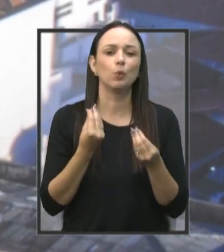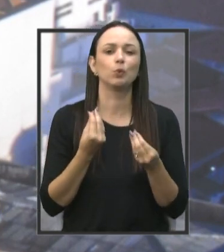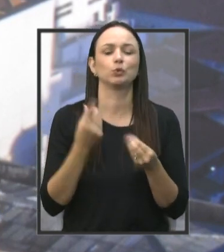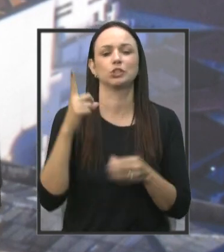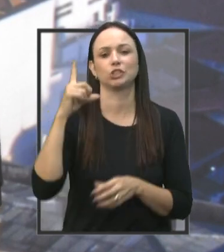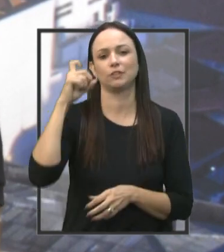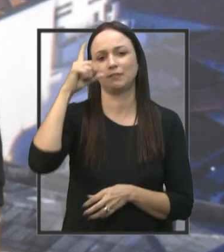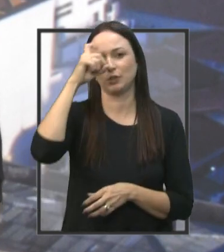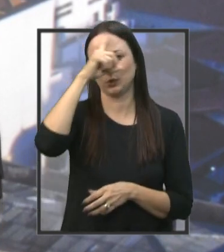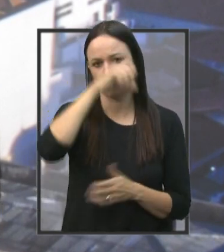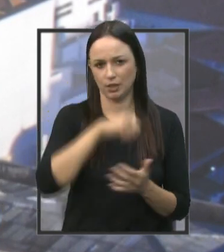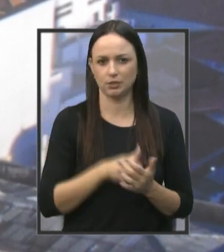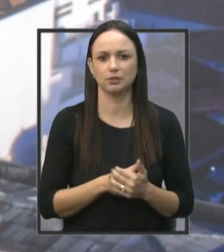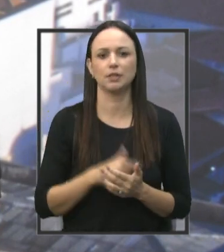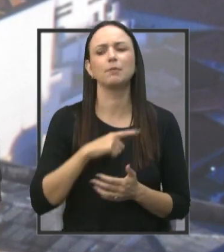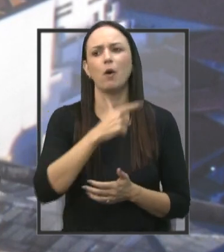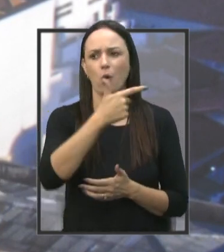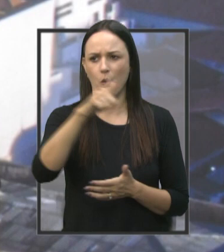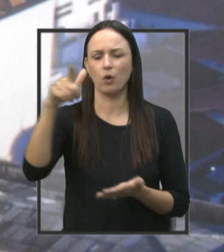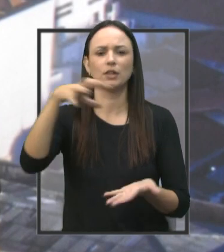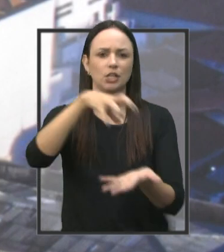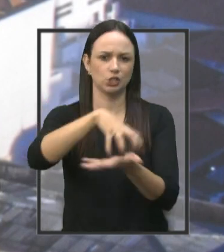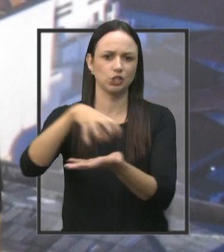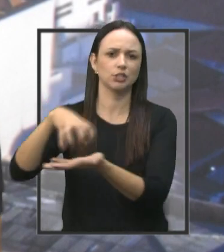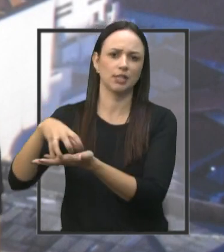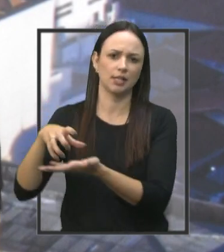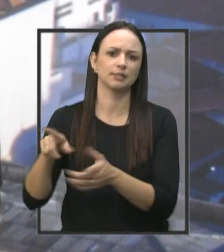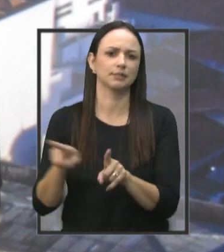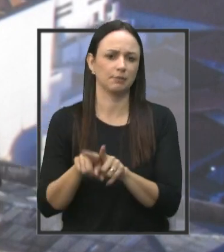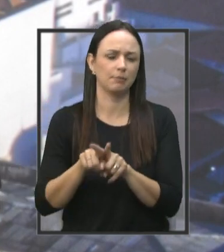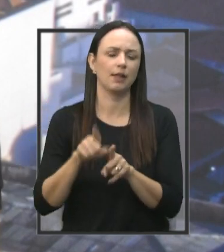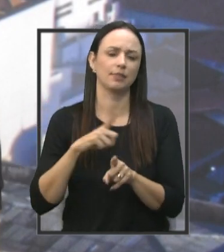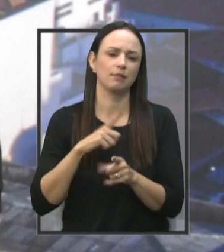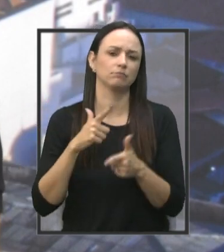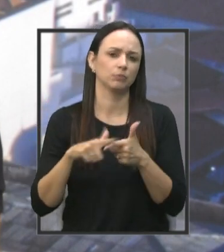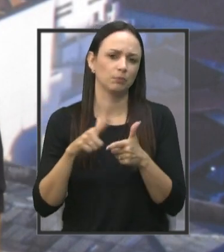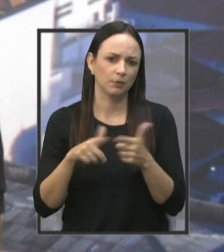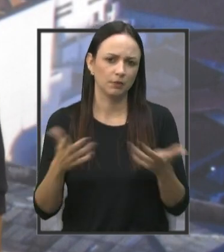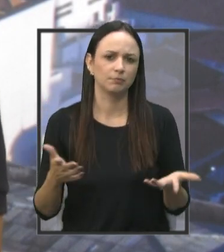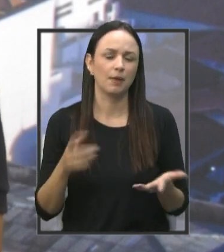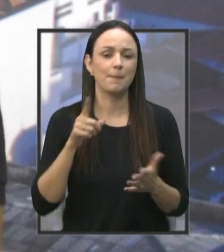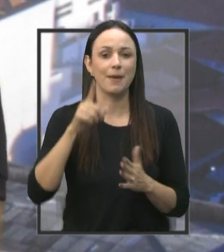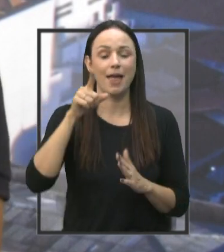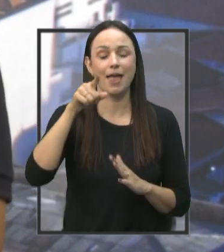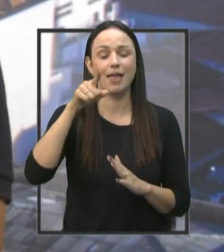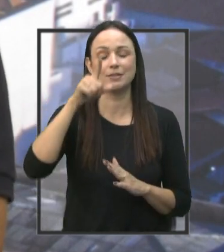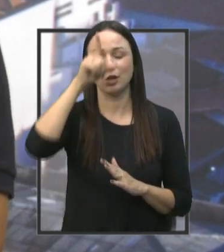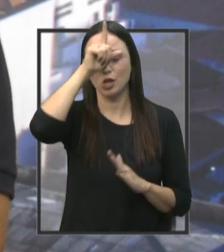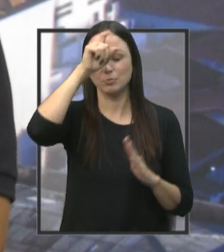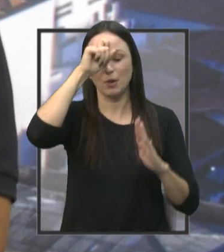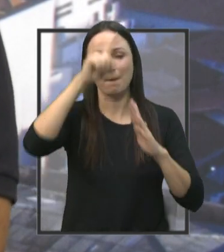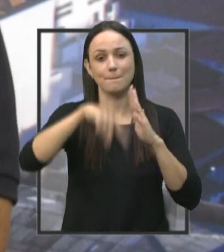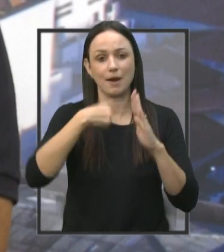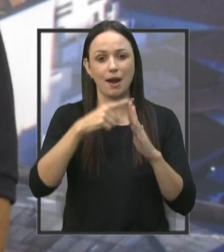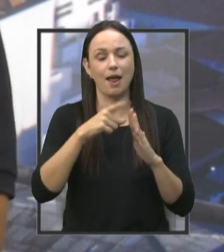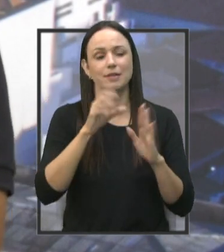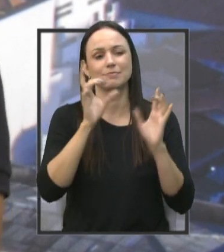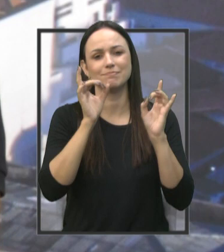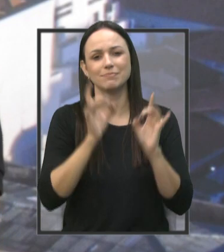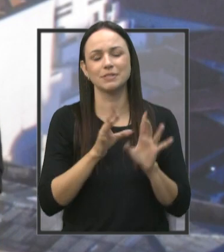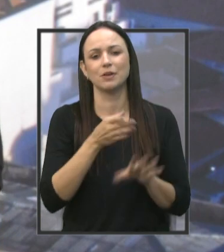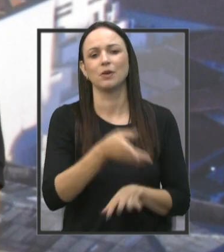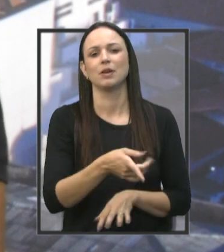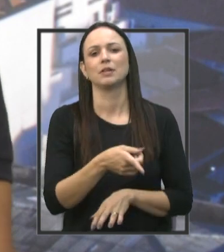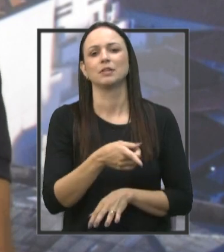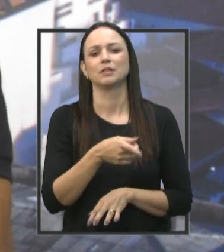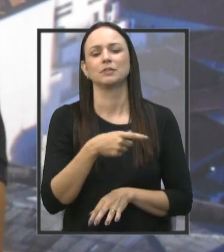sérias dificuldades, como muitas outras entidades que a gente sabe por aí, mas o Perlatti em especial, e talvez, eu digo